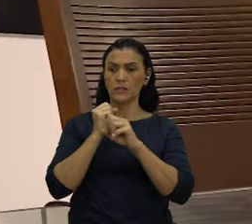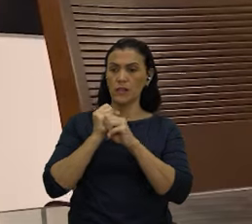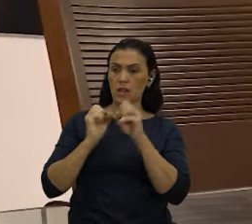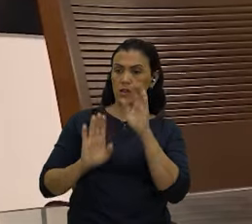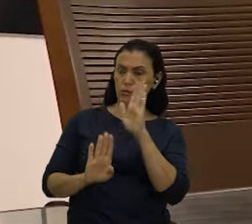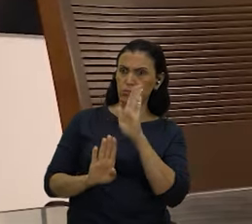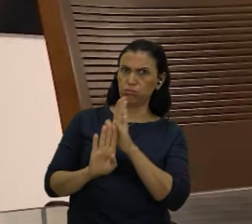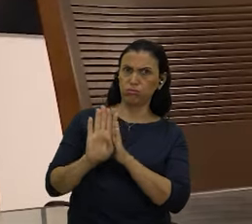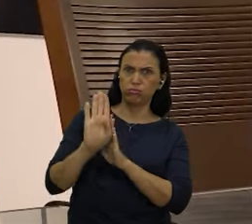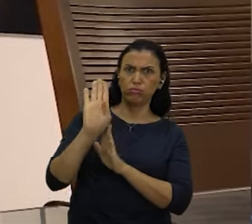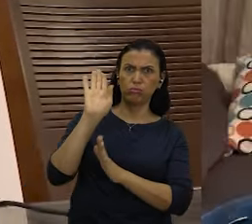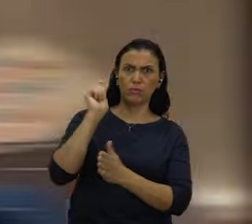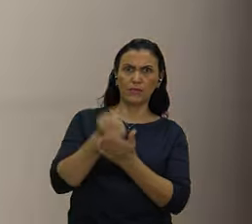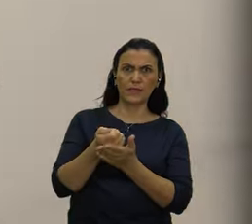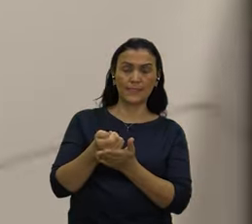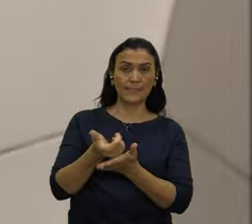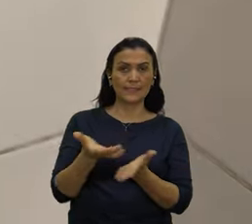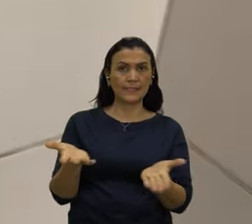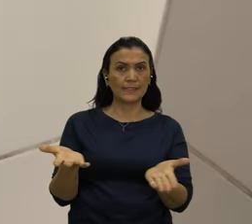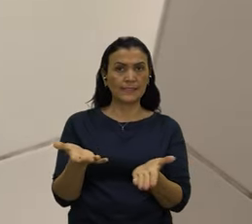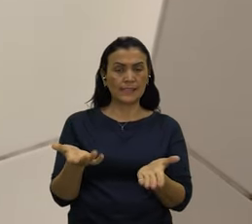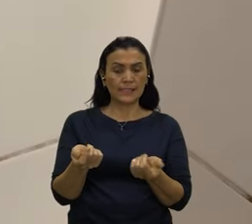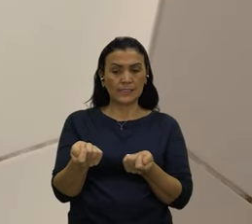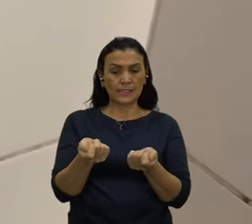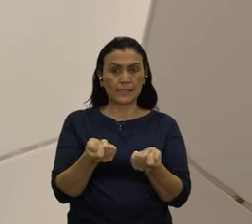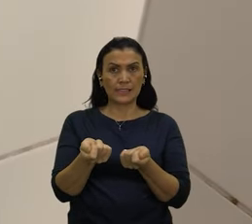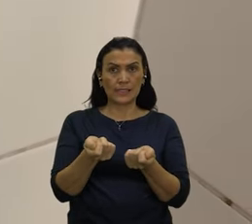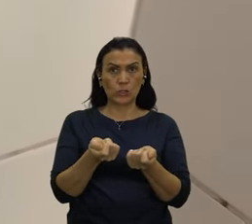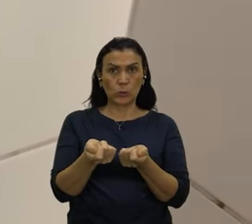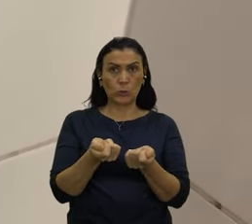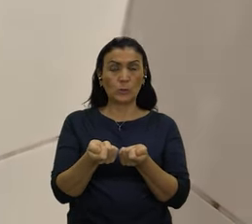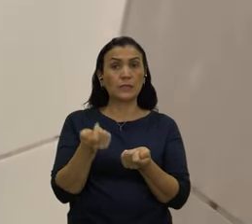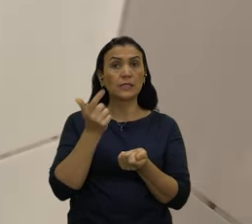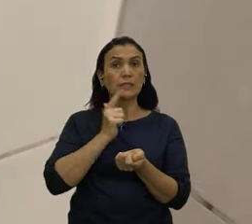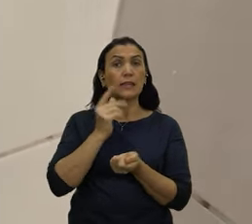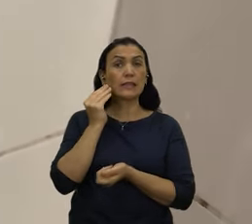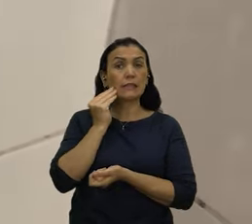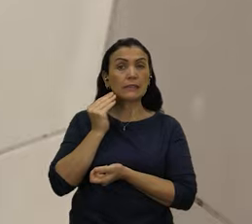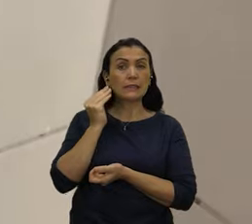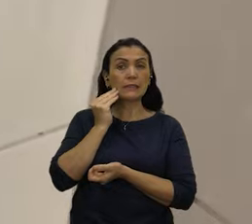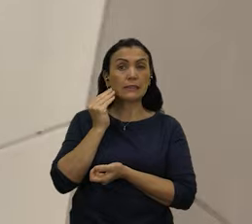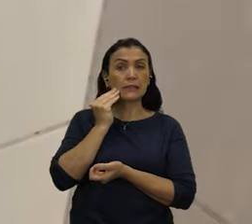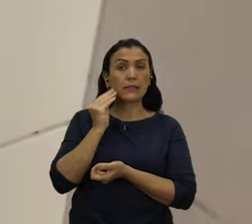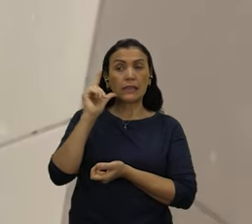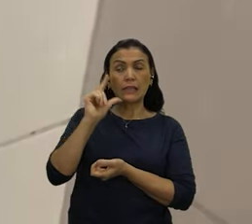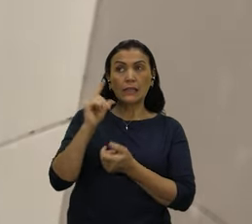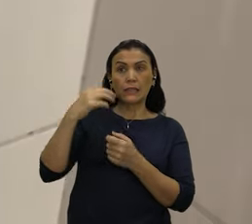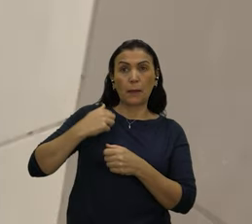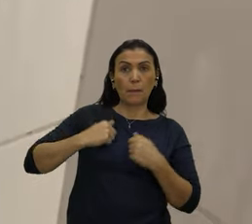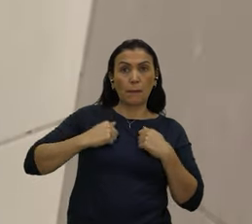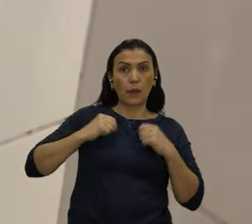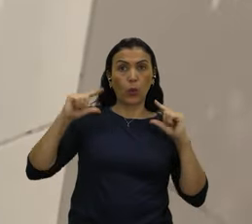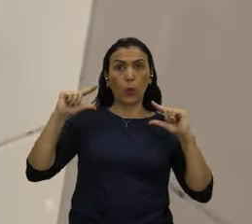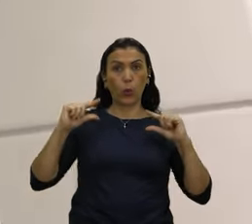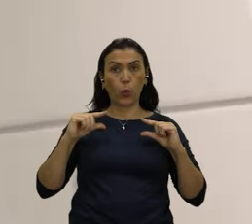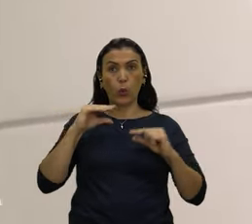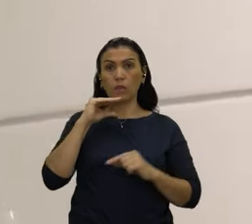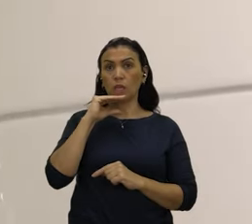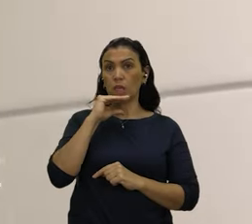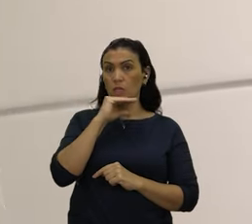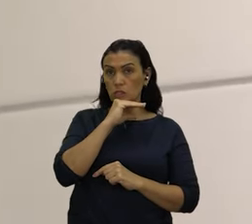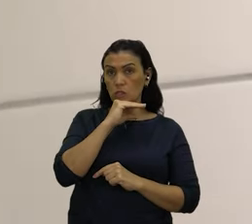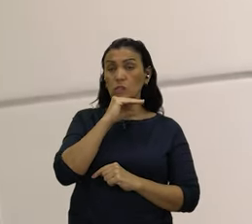contas mais altas que a gente paga. Para economizar energia, a gente tem tentado diminuir a quantidade de banhos